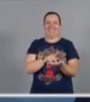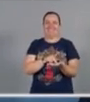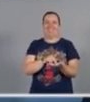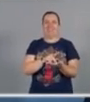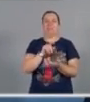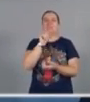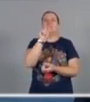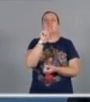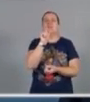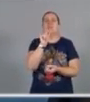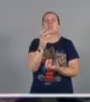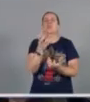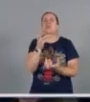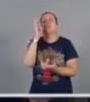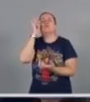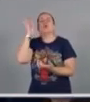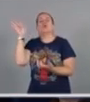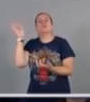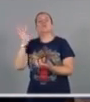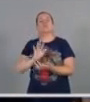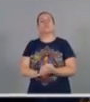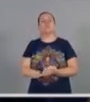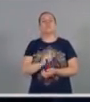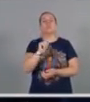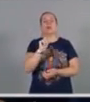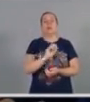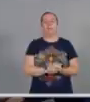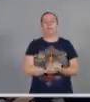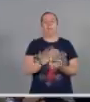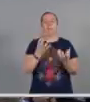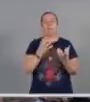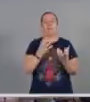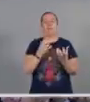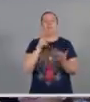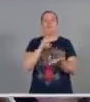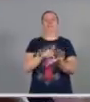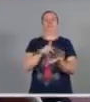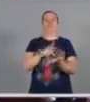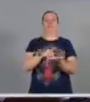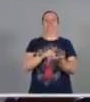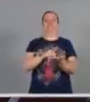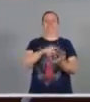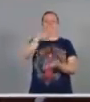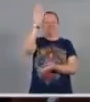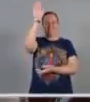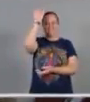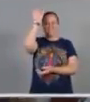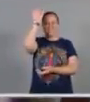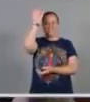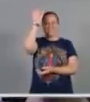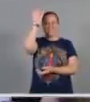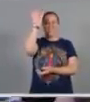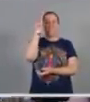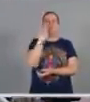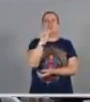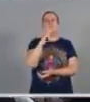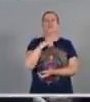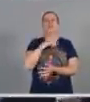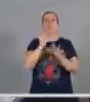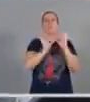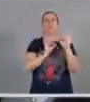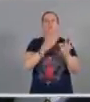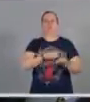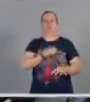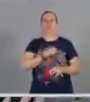quem quer sonho e quem que é realidade e quem tem um plano de